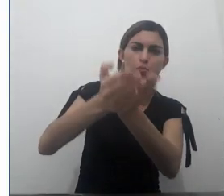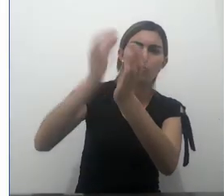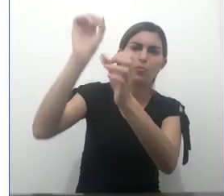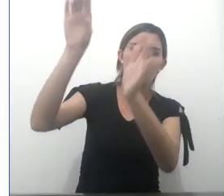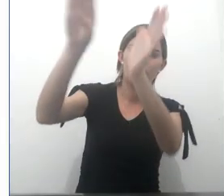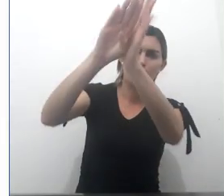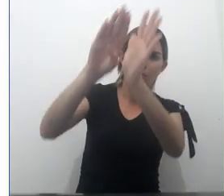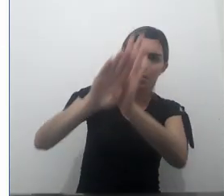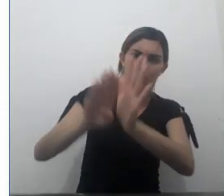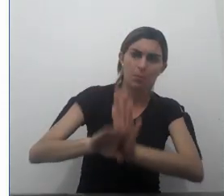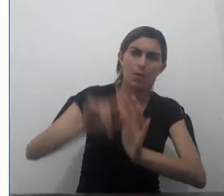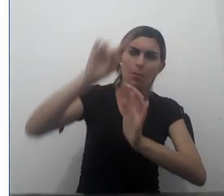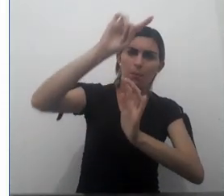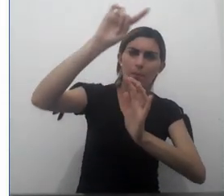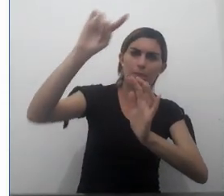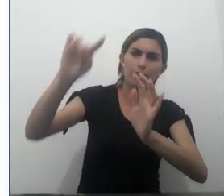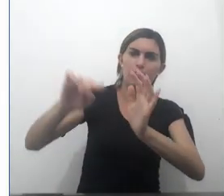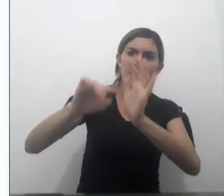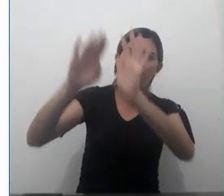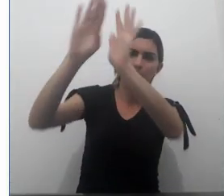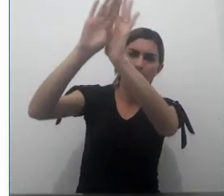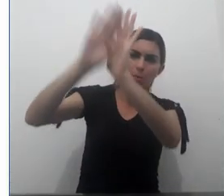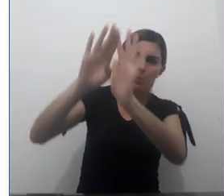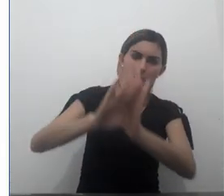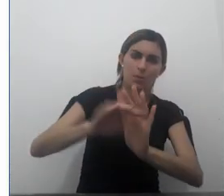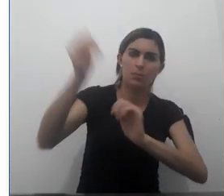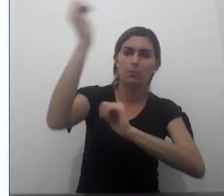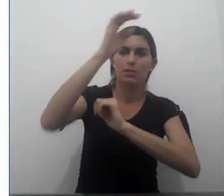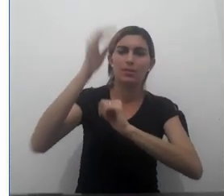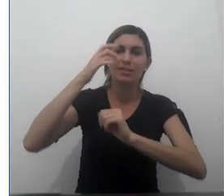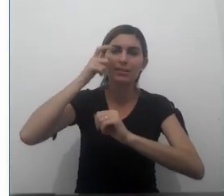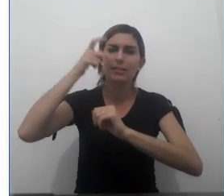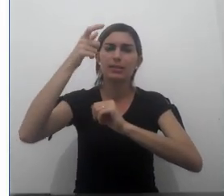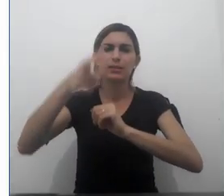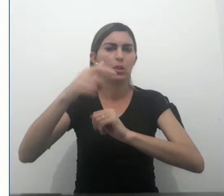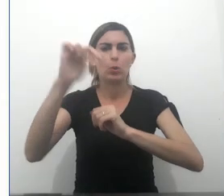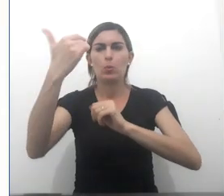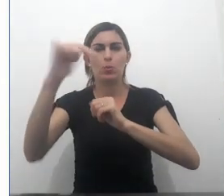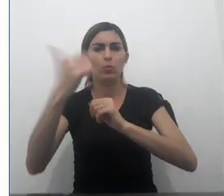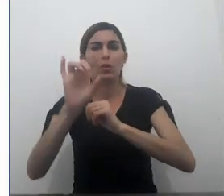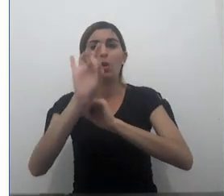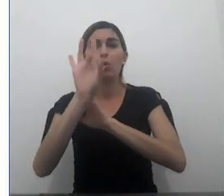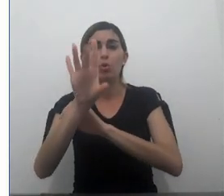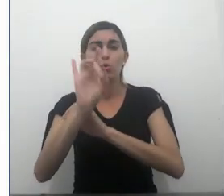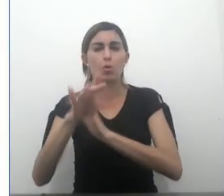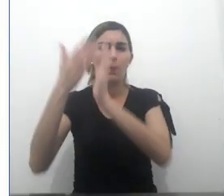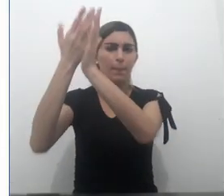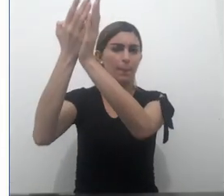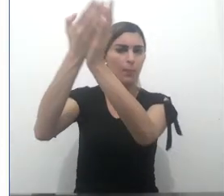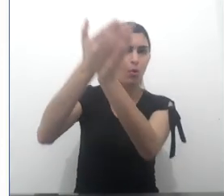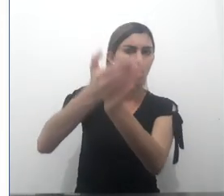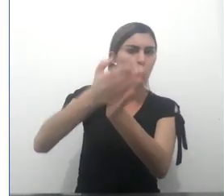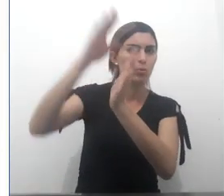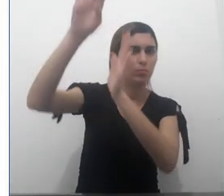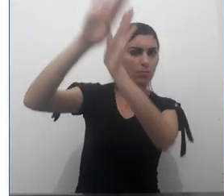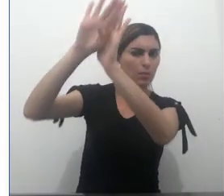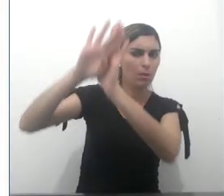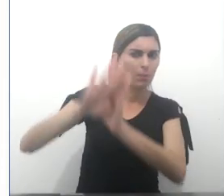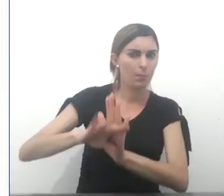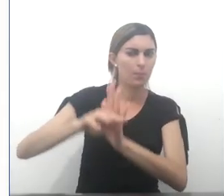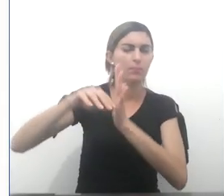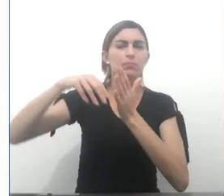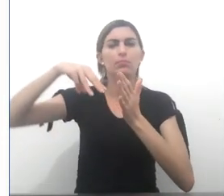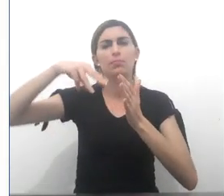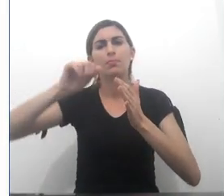portos, né, que existem aqui no território brasileiro. É interessante a gente observar que não existe só portos na